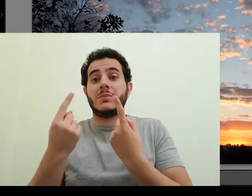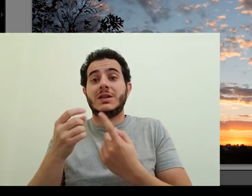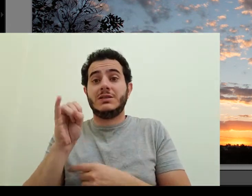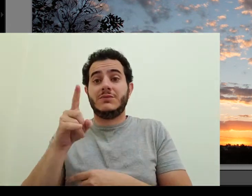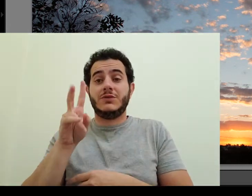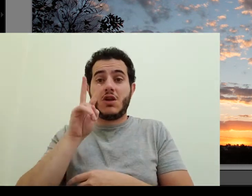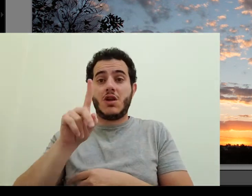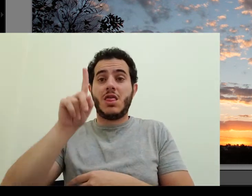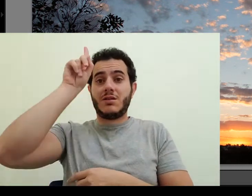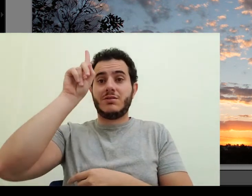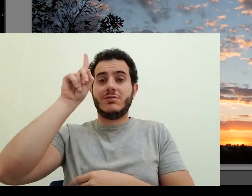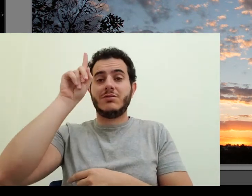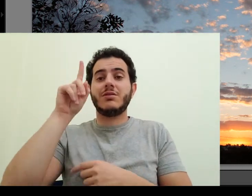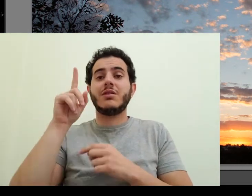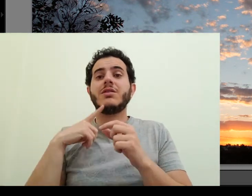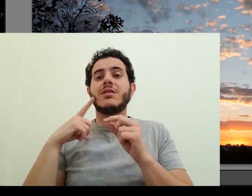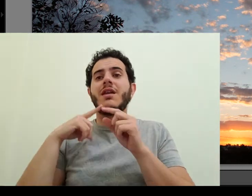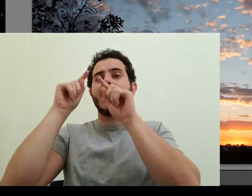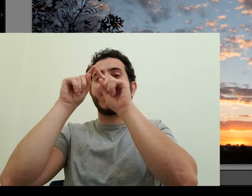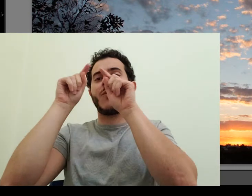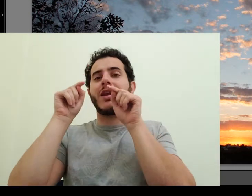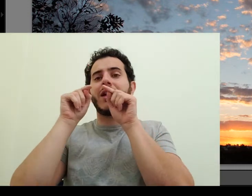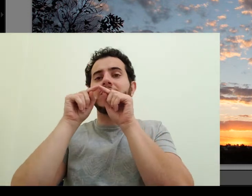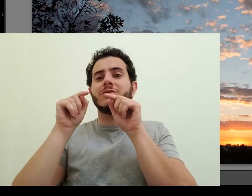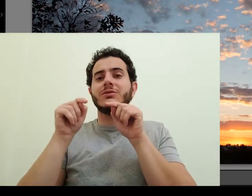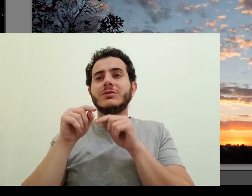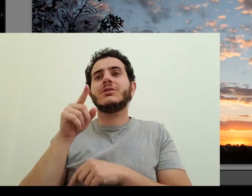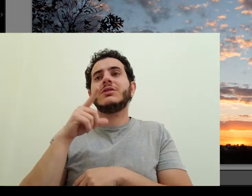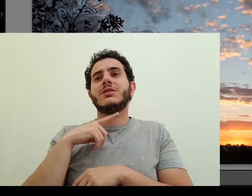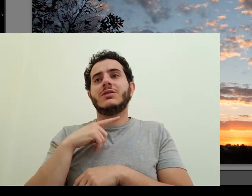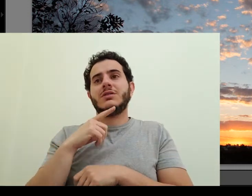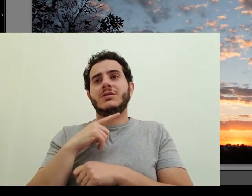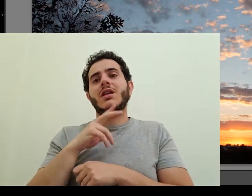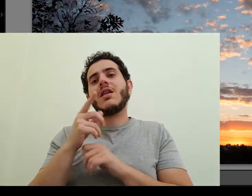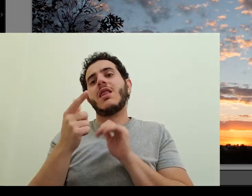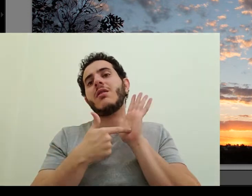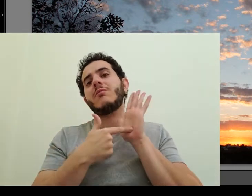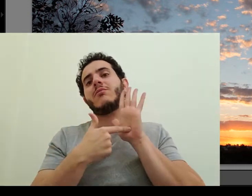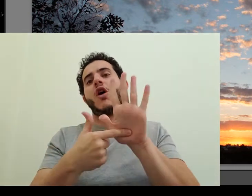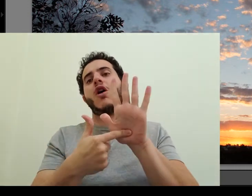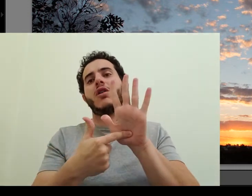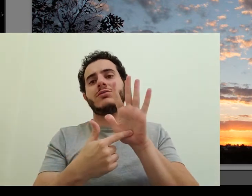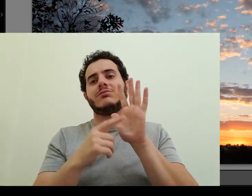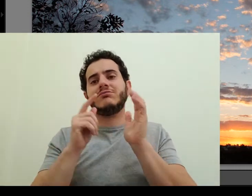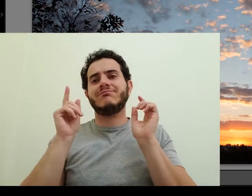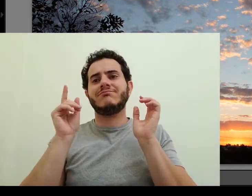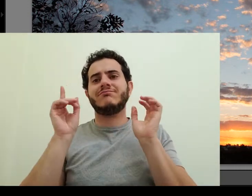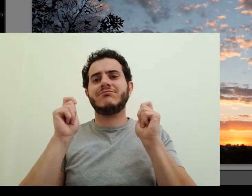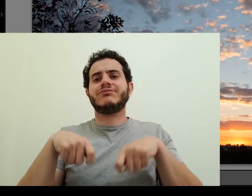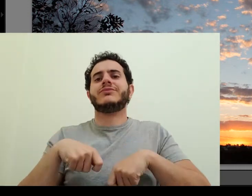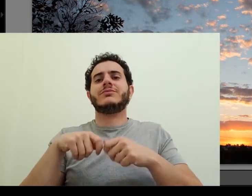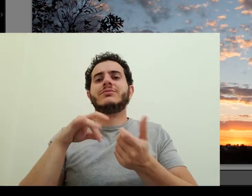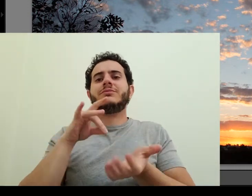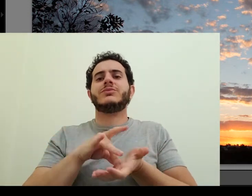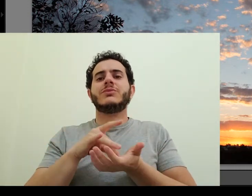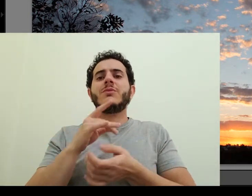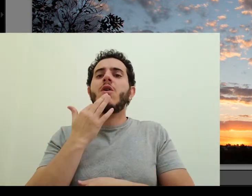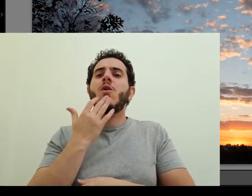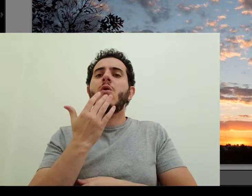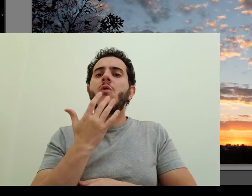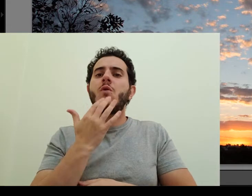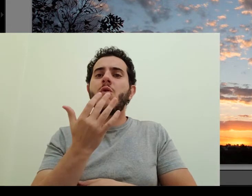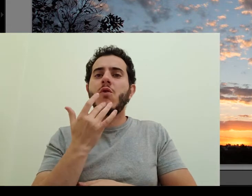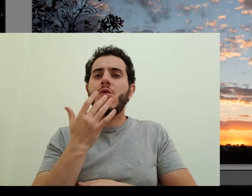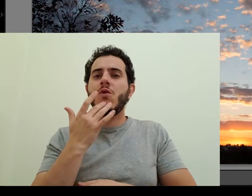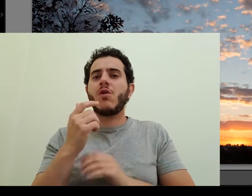ó, dentro da caixa perfil, você vai encontrar os quadradinhos. Você clicando nesses quadradinhos, ele vai te dar tanto os perfis de